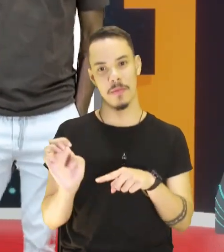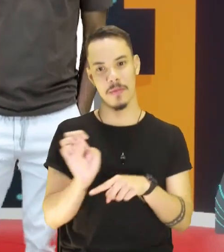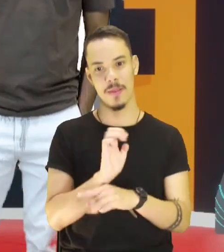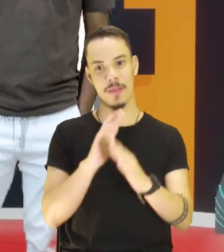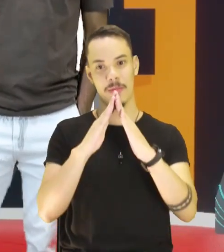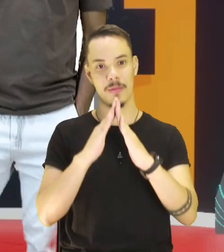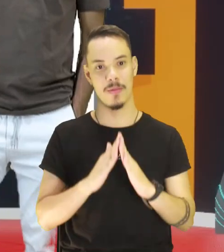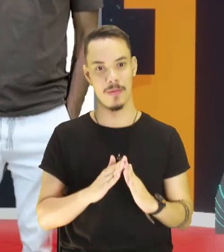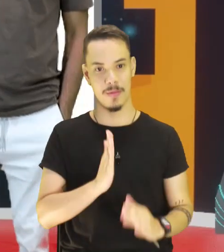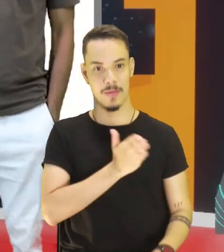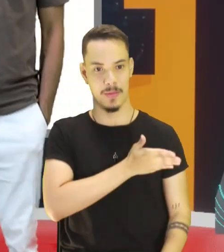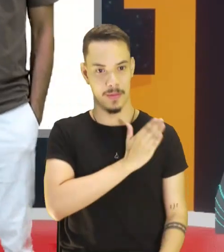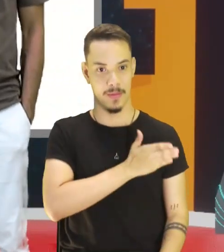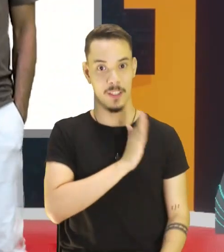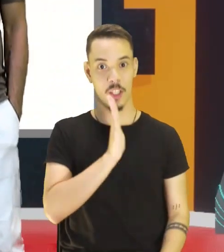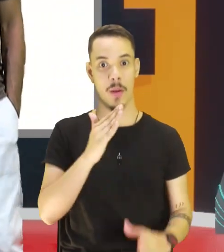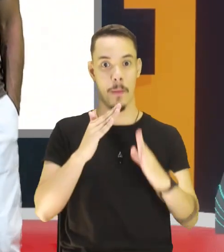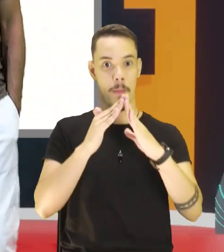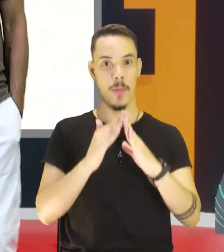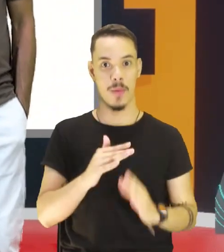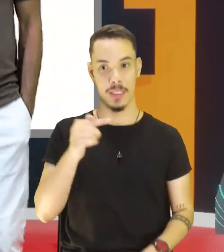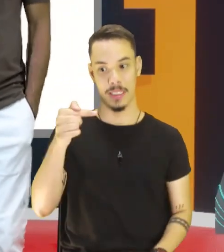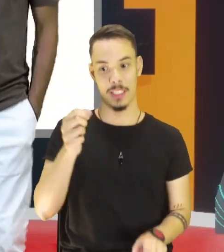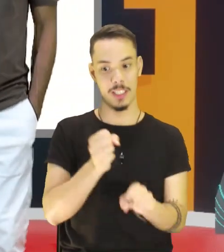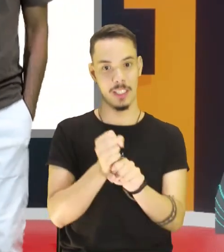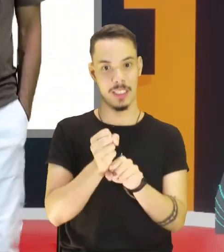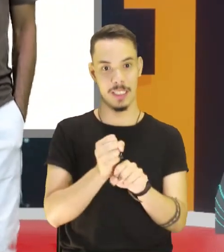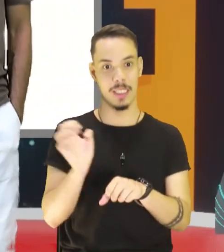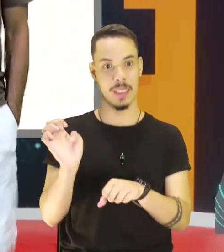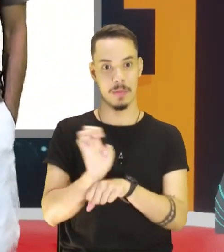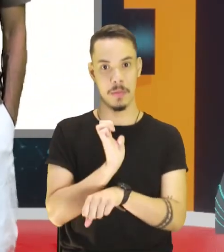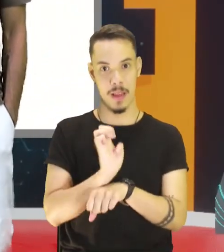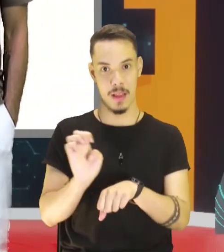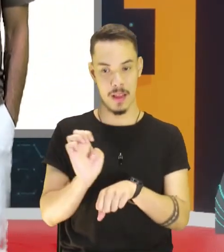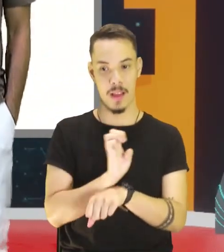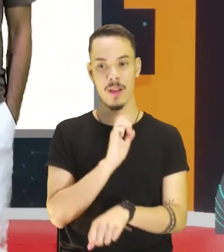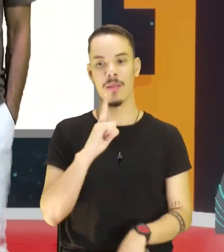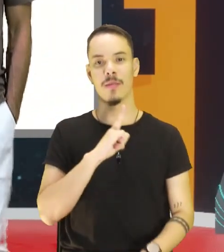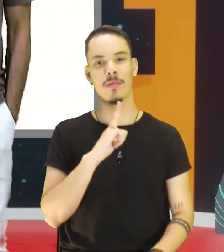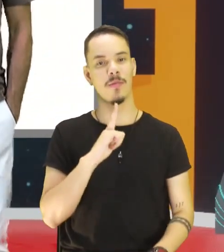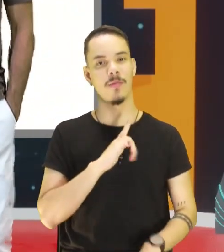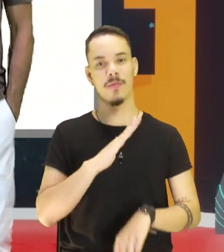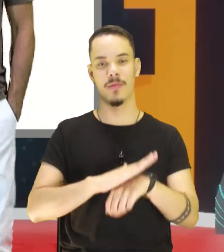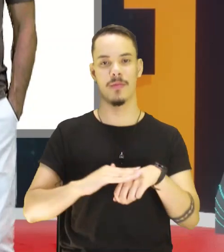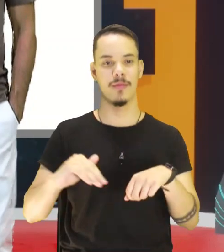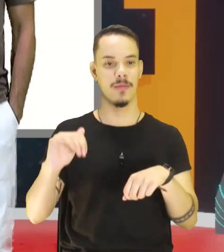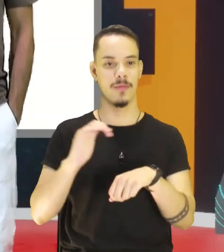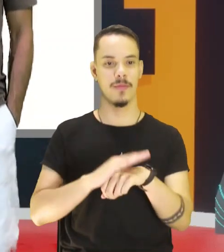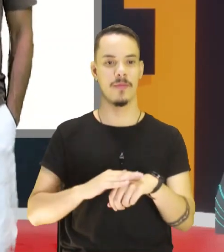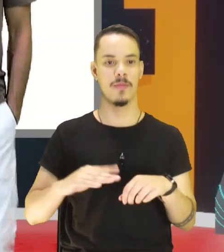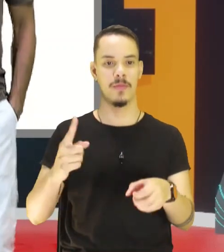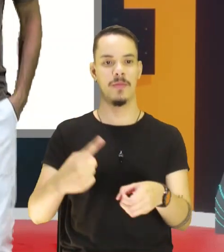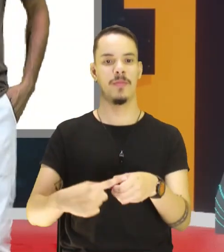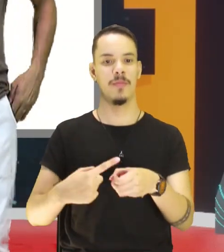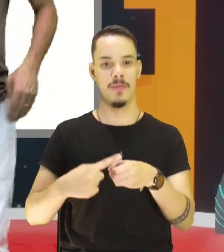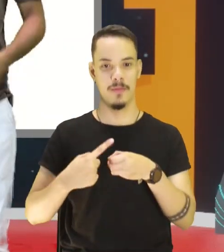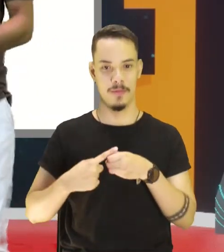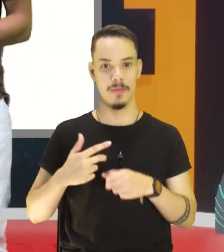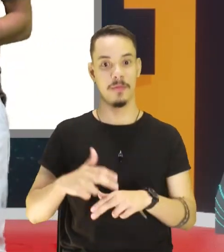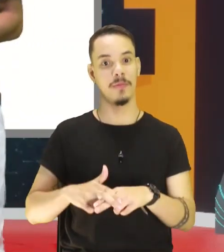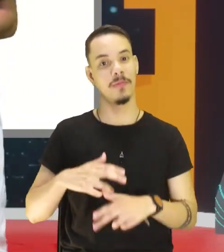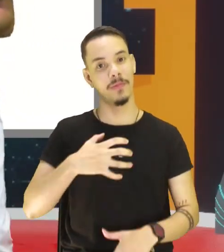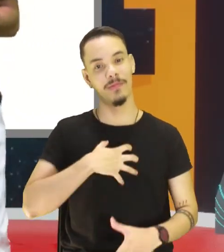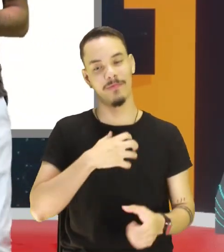né? Já morei 7 anos da minha vida em Espigão. Tenho um carinho muito grande para esse município, né? Então sintam-se abraçados aí por